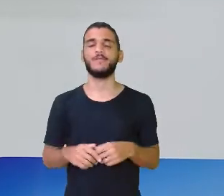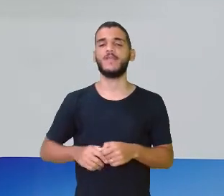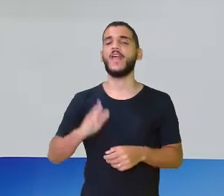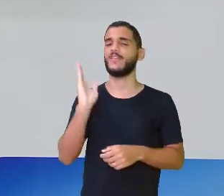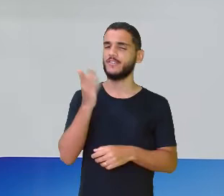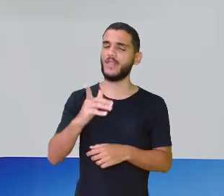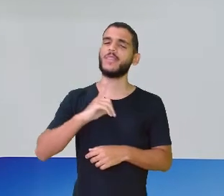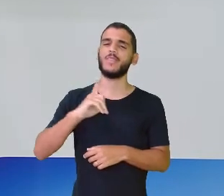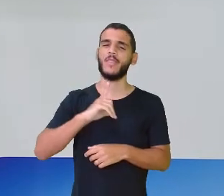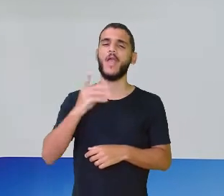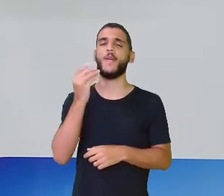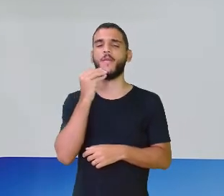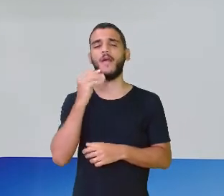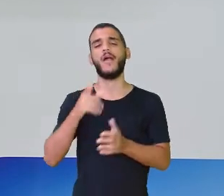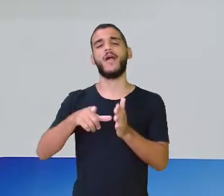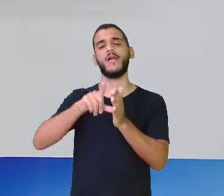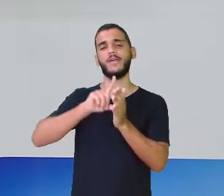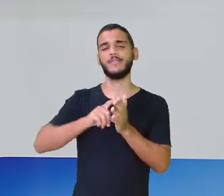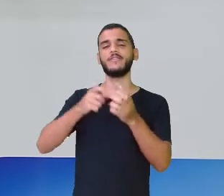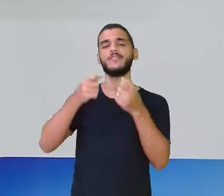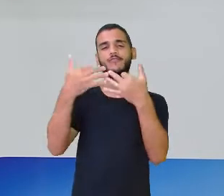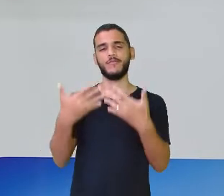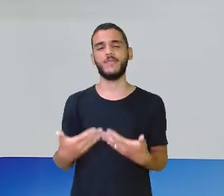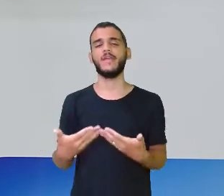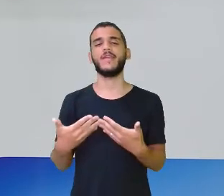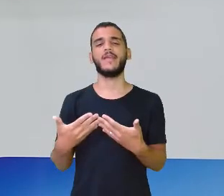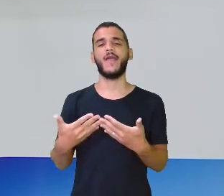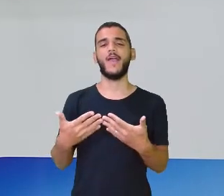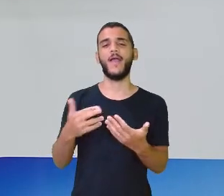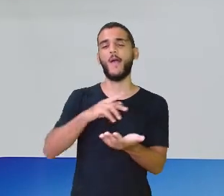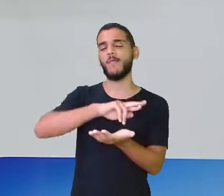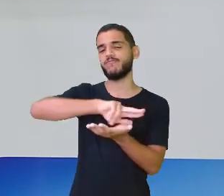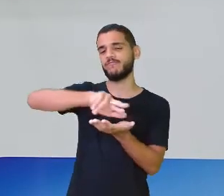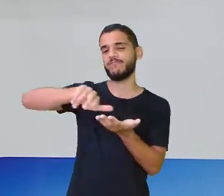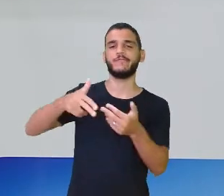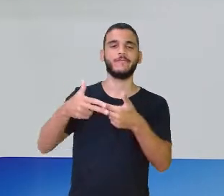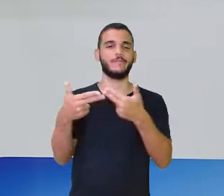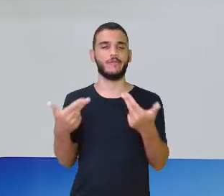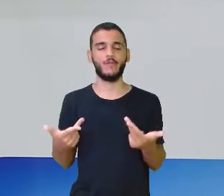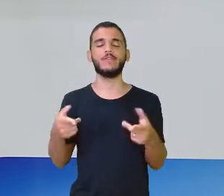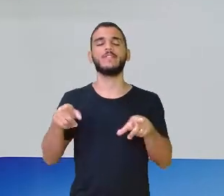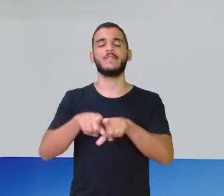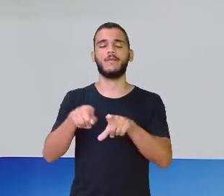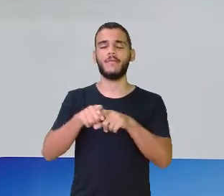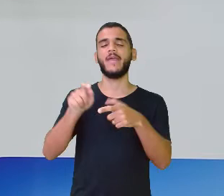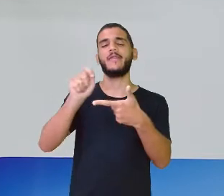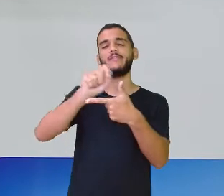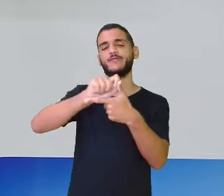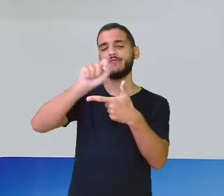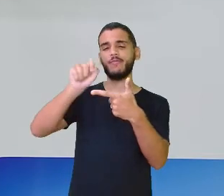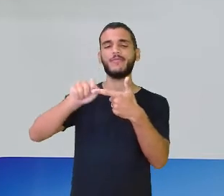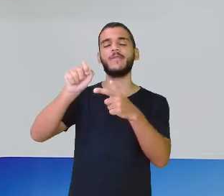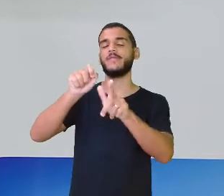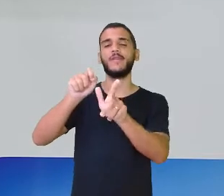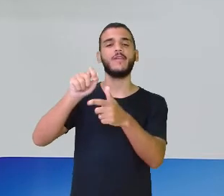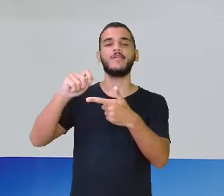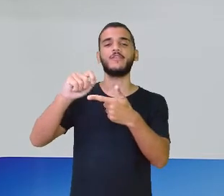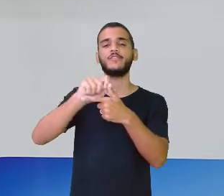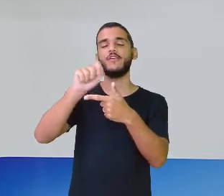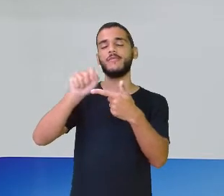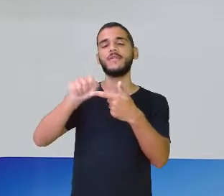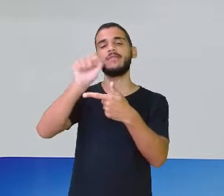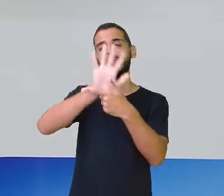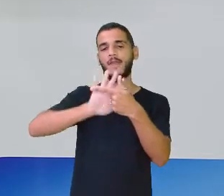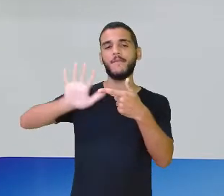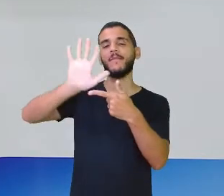teve a oportunidade de trabalhar polígonos, figuras geométricas planas, figuras geométricas espaciais, né? A